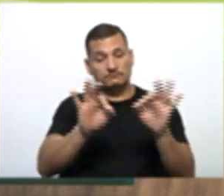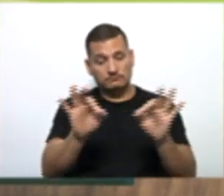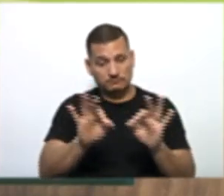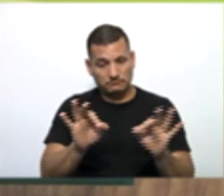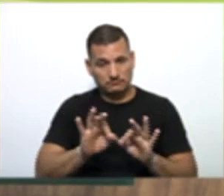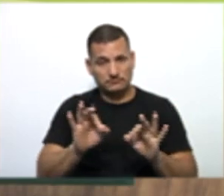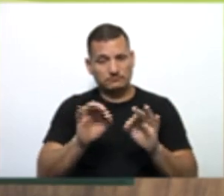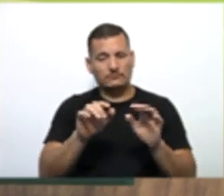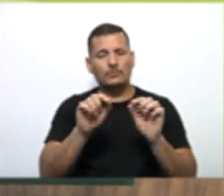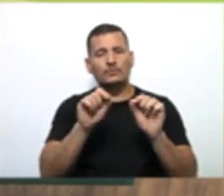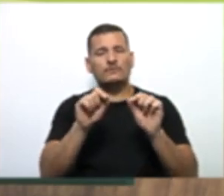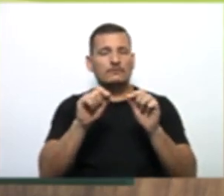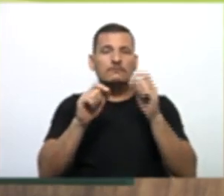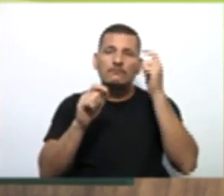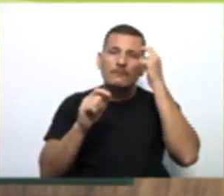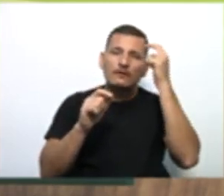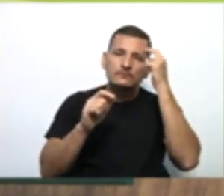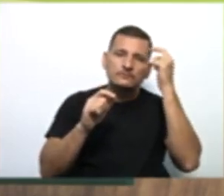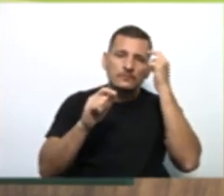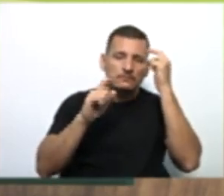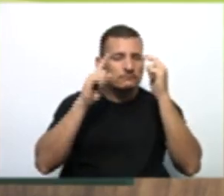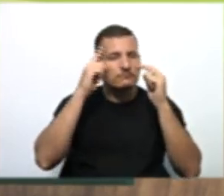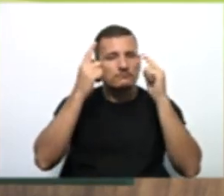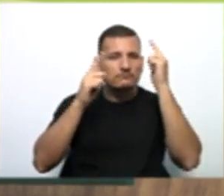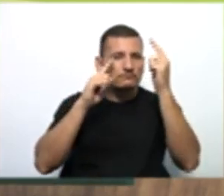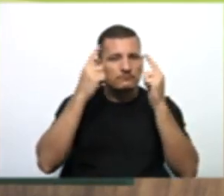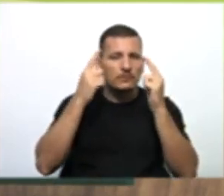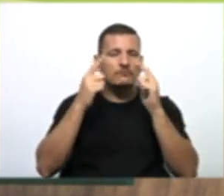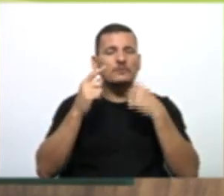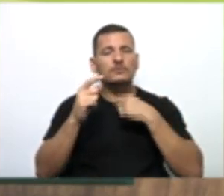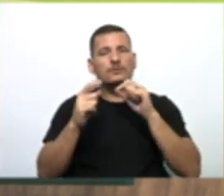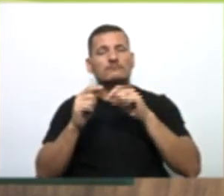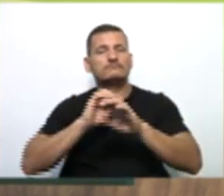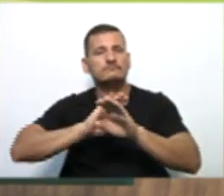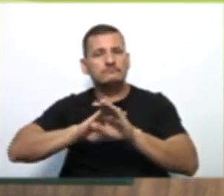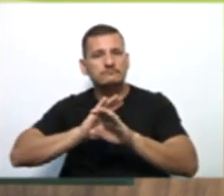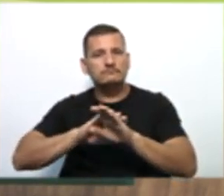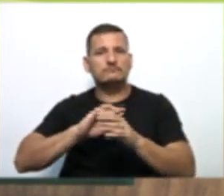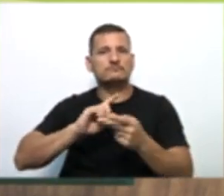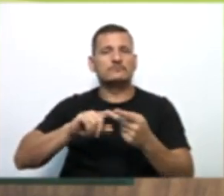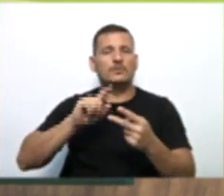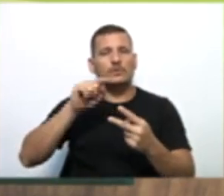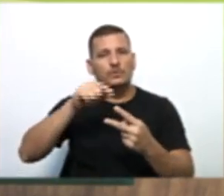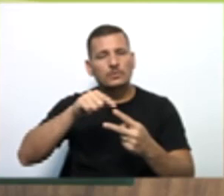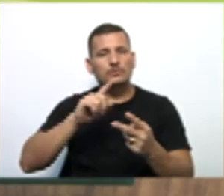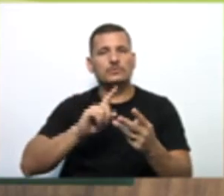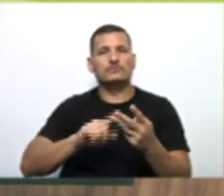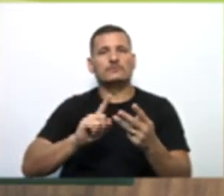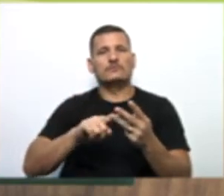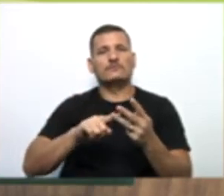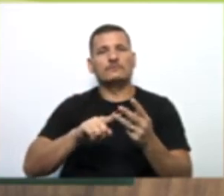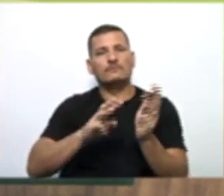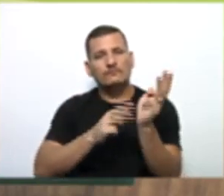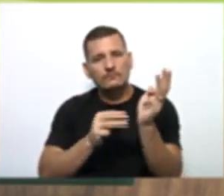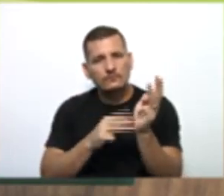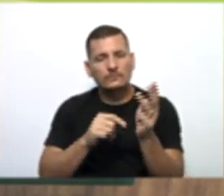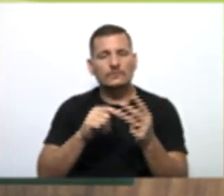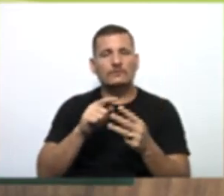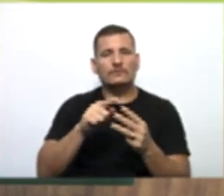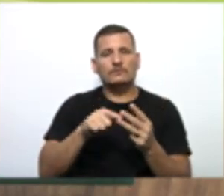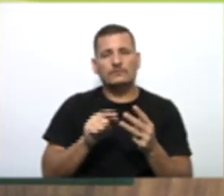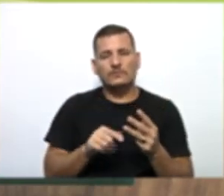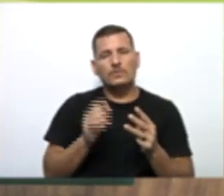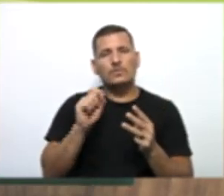ideias para que eu possa formular as hipóteses, os objetivos, a metodologia, para que eu possa direcionar a